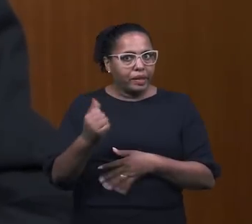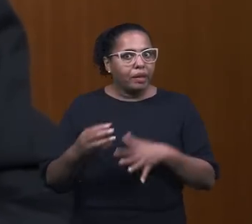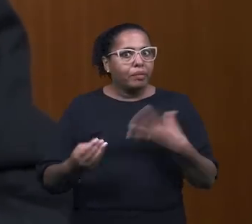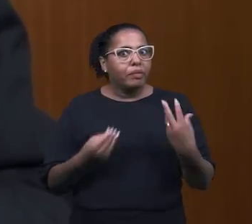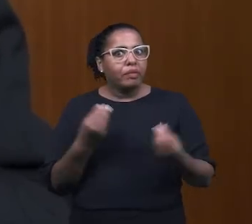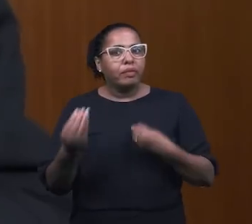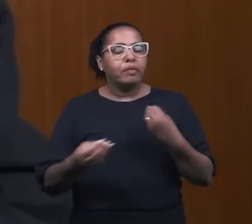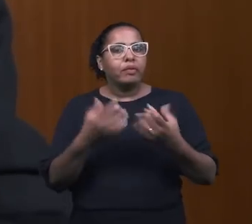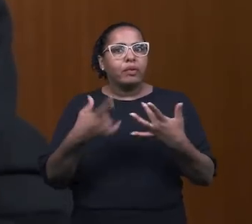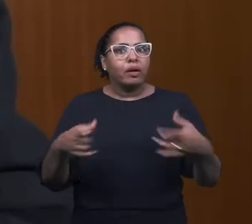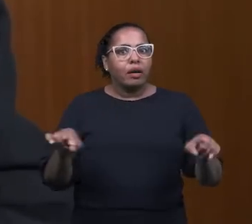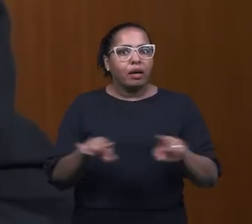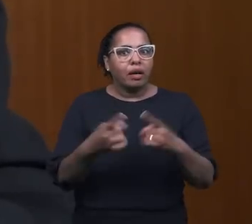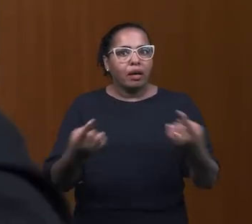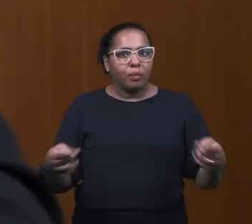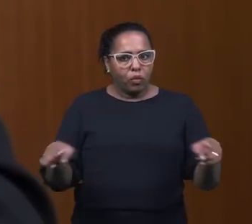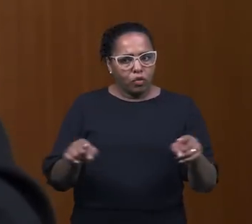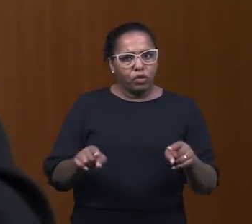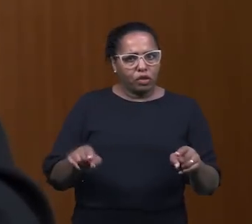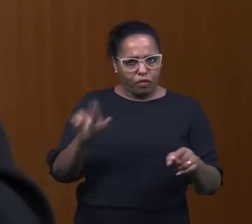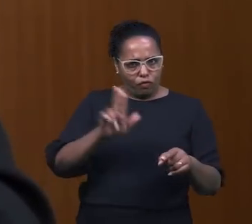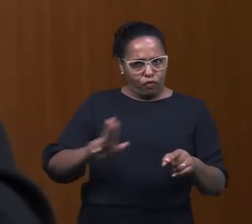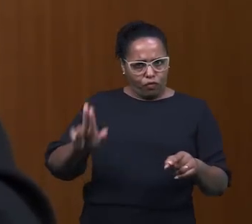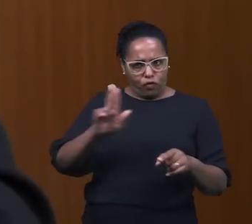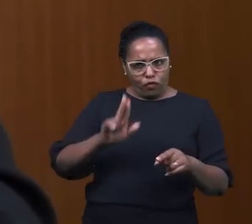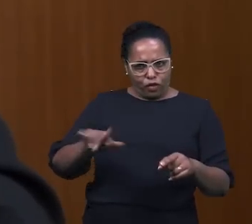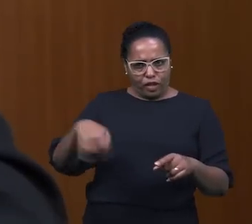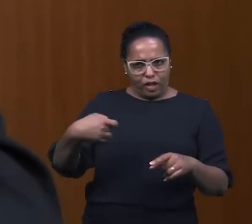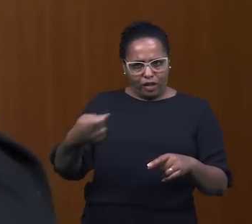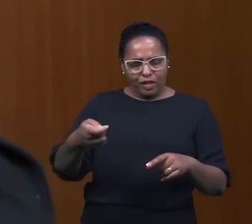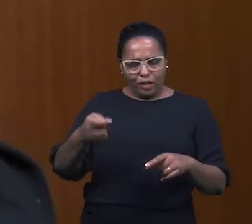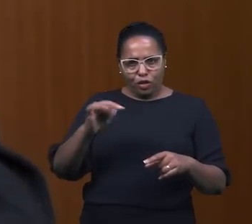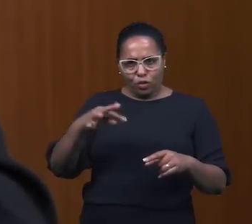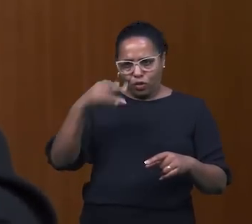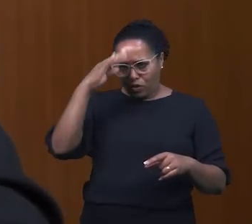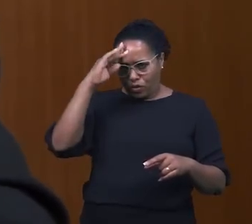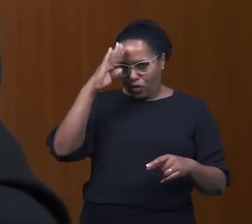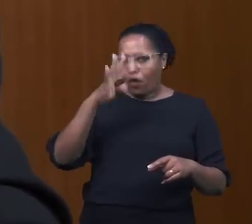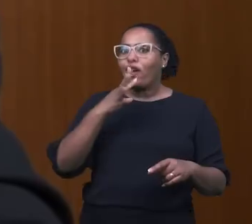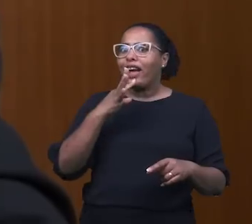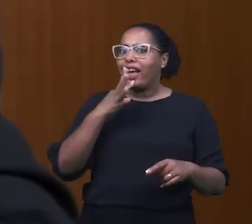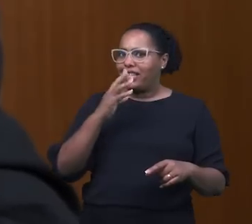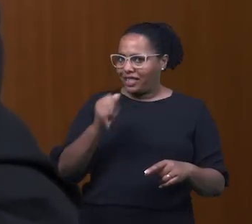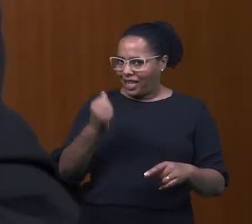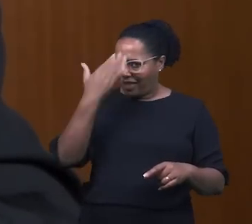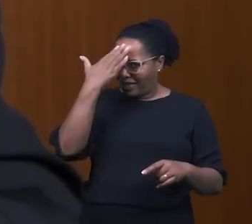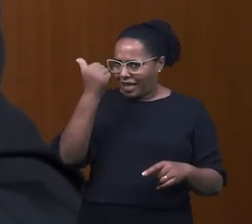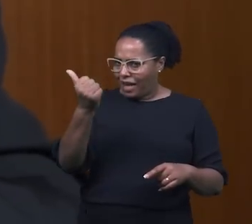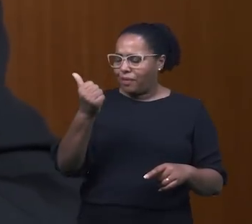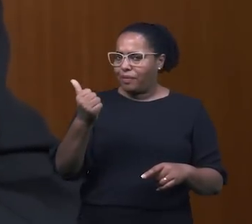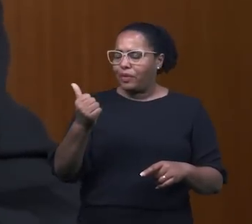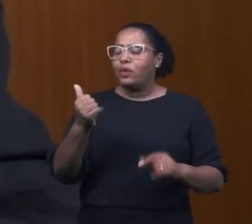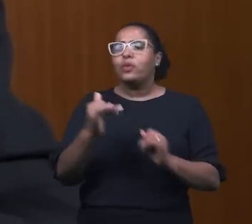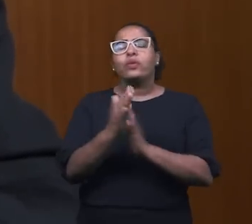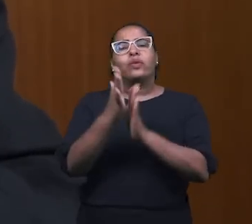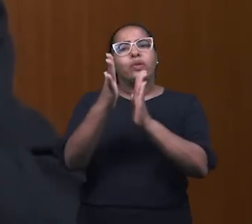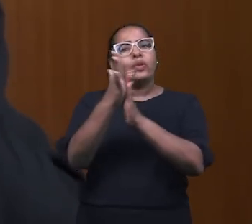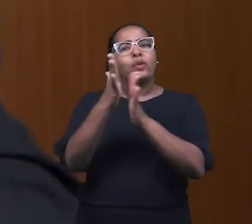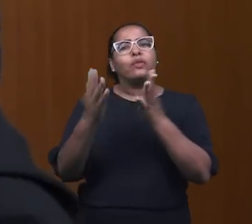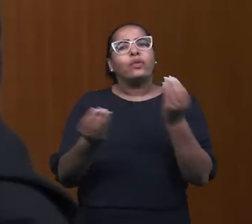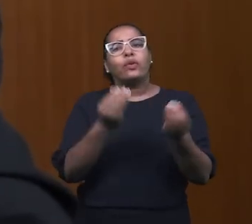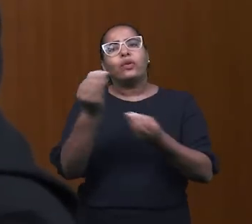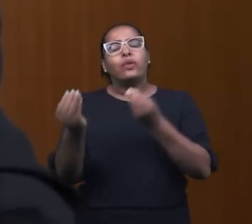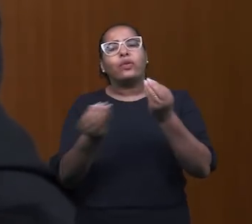como que as músicas, para usar uma expressão que todo mundo conhece, os louvores, que é a nossa expressão, como é que acontece